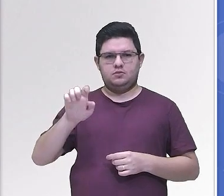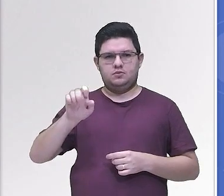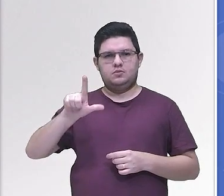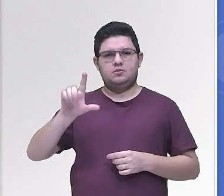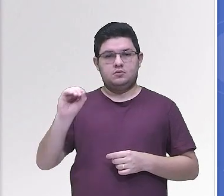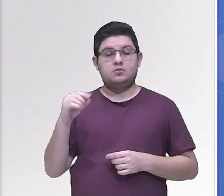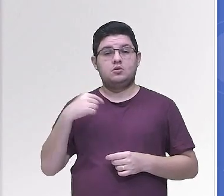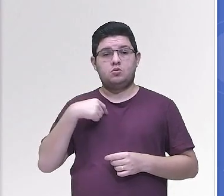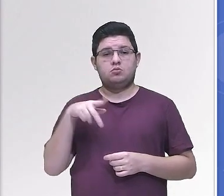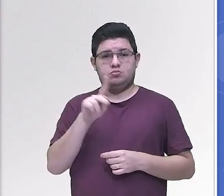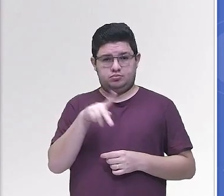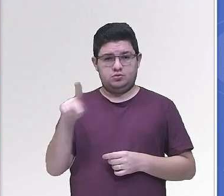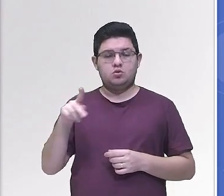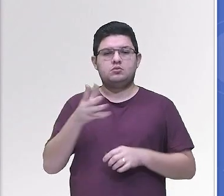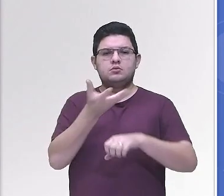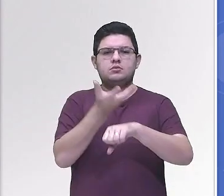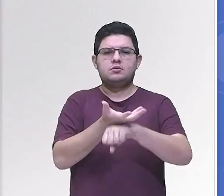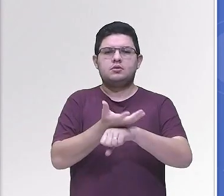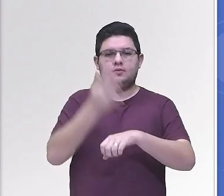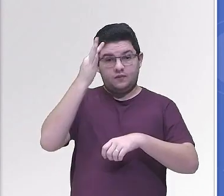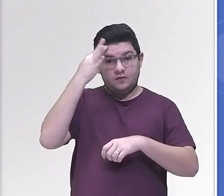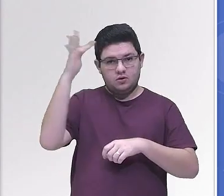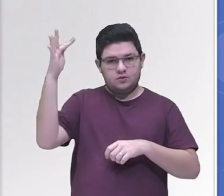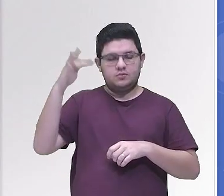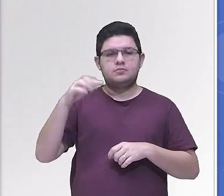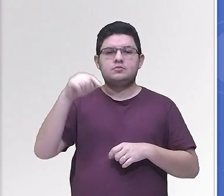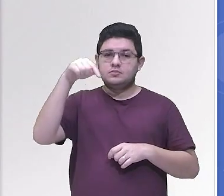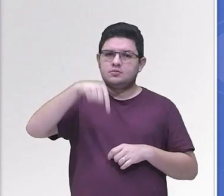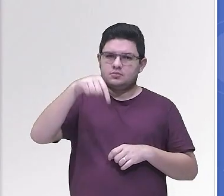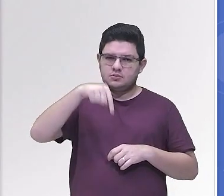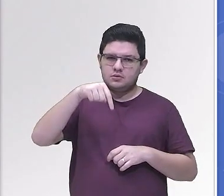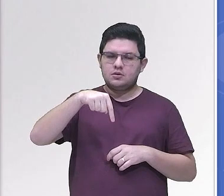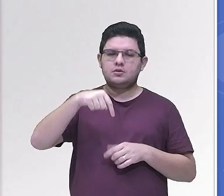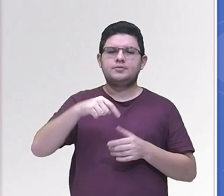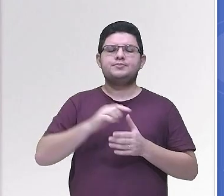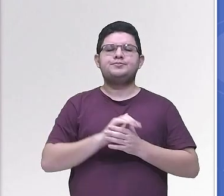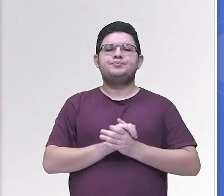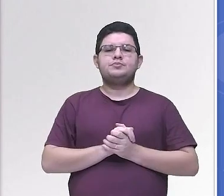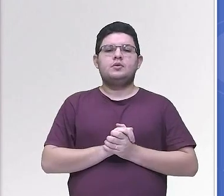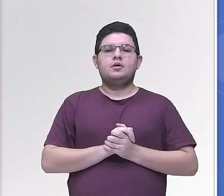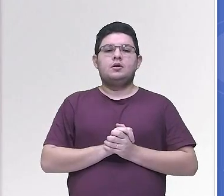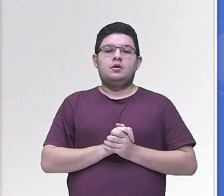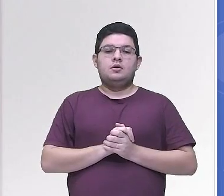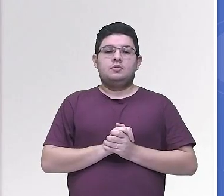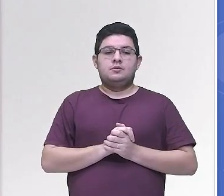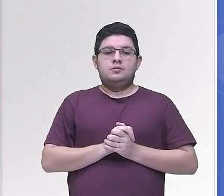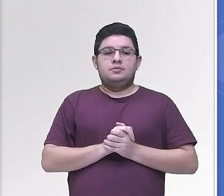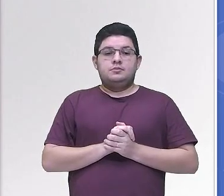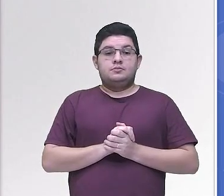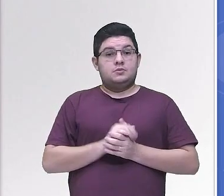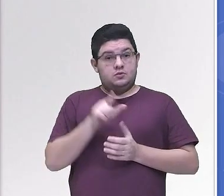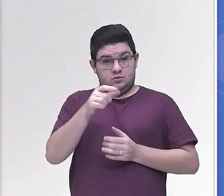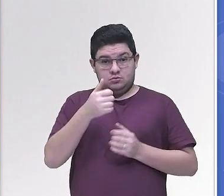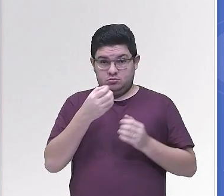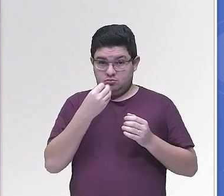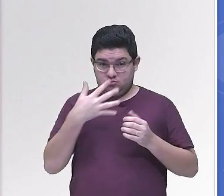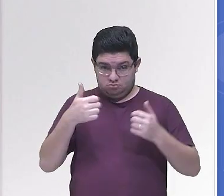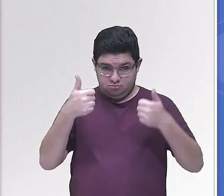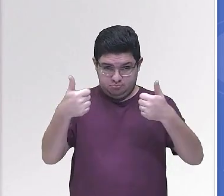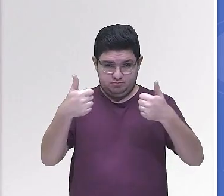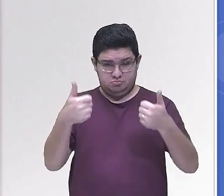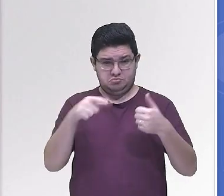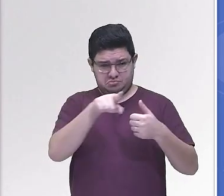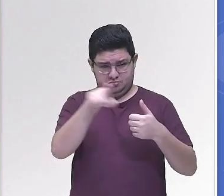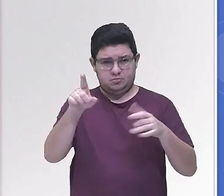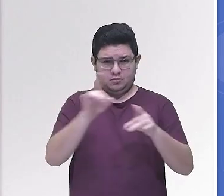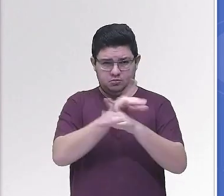de filosofia aqui do nosso centro de mídia, tá certo? Então, tá tudo bem aí? Então, todo mundo preparado?